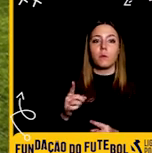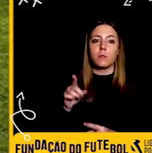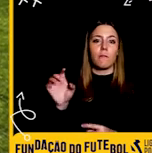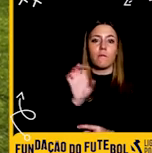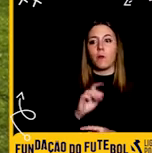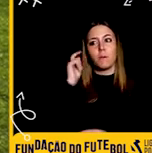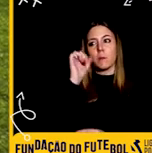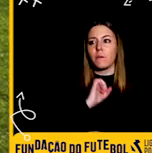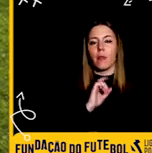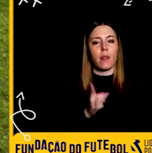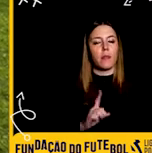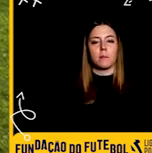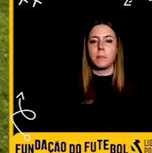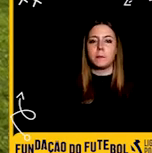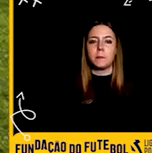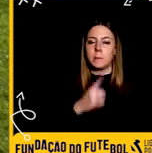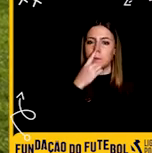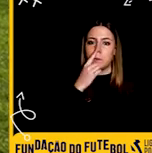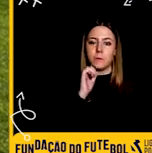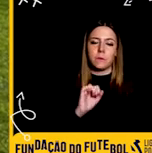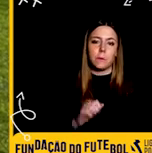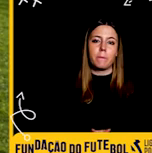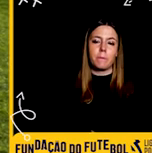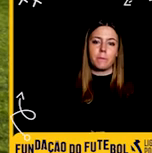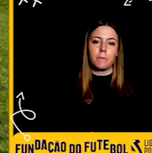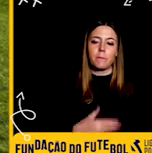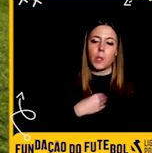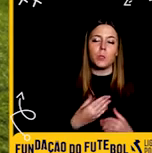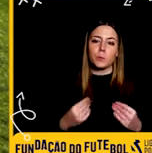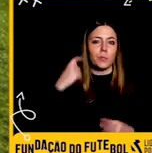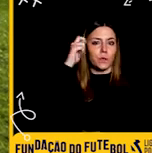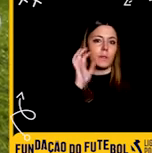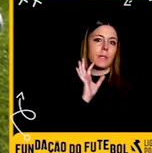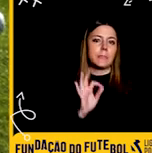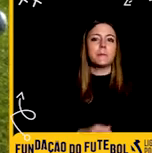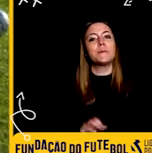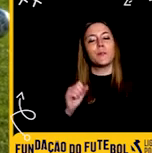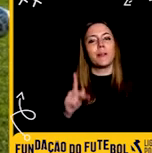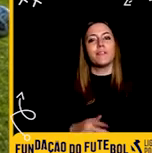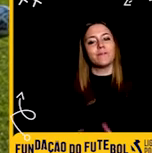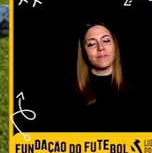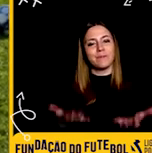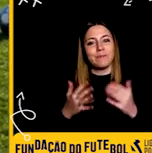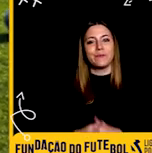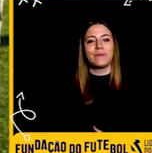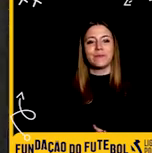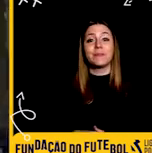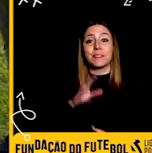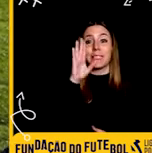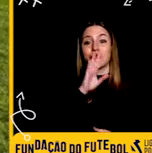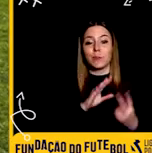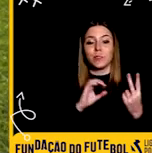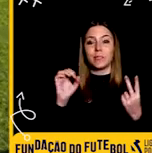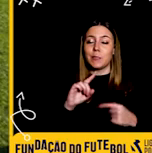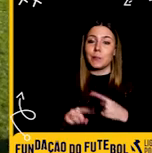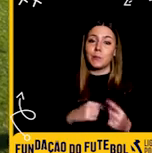é a minha tipologia de filmes, vá, digamos assim. Sério? Gosto desse tipo de filmes. Ok. Siga. Força. Se fizeres